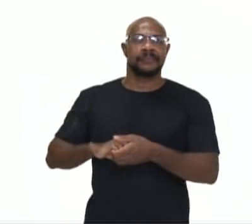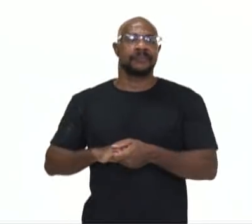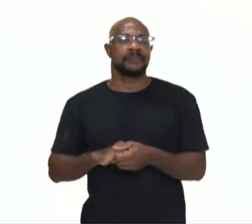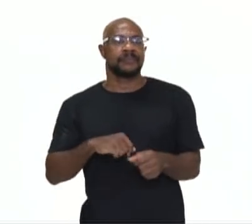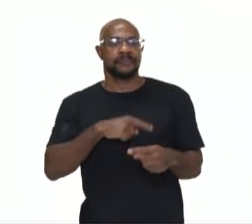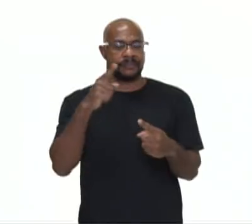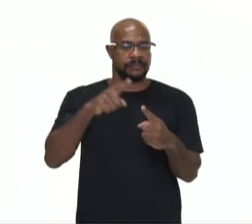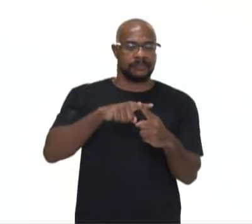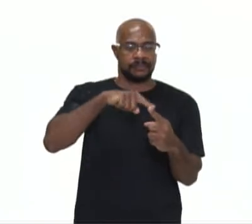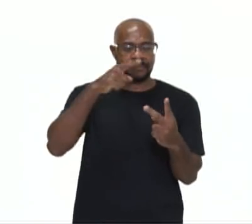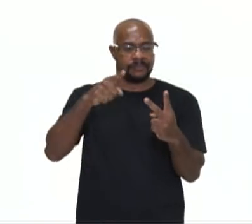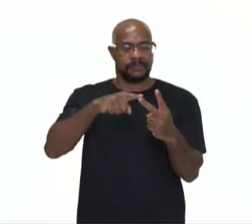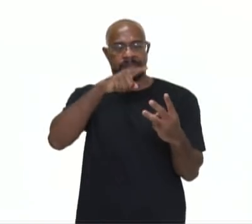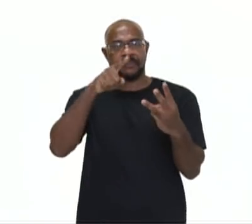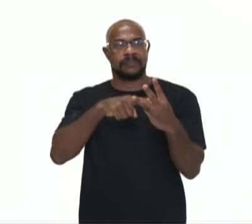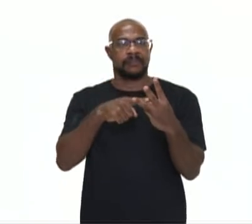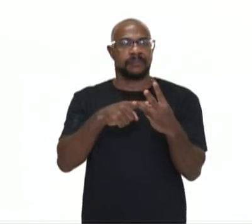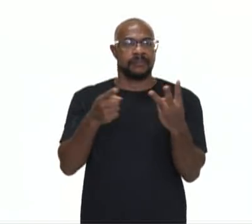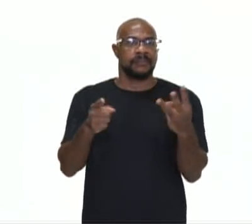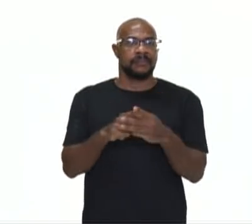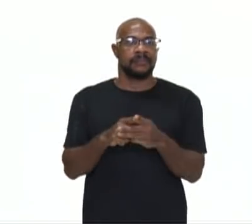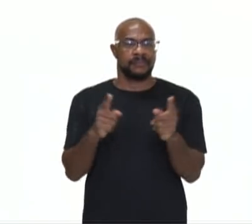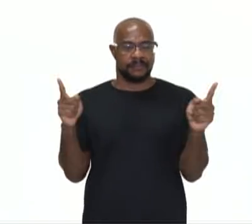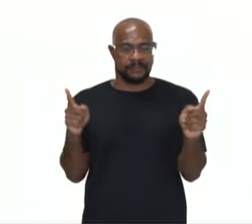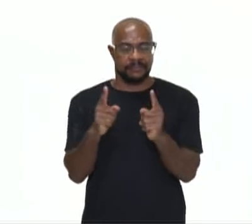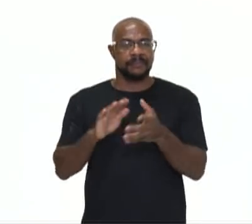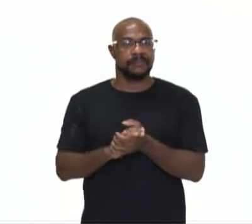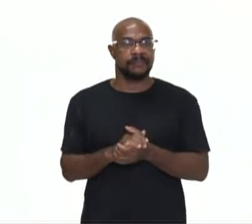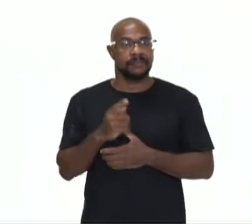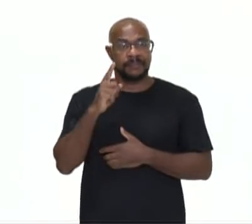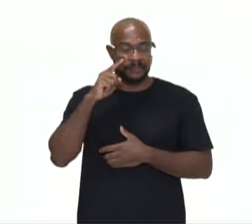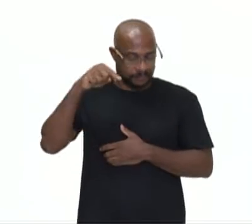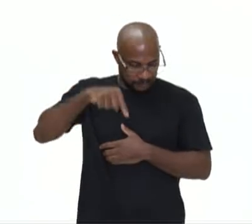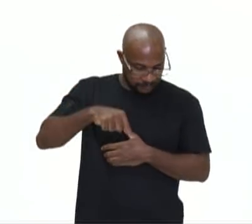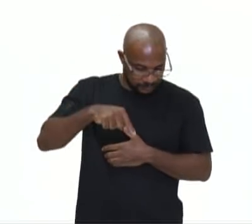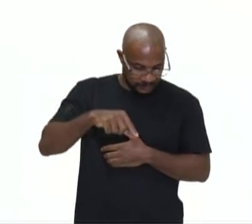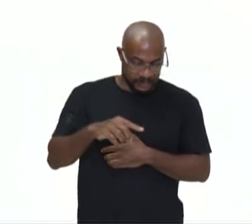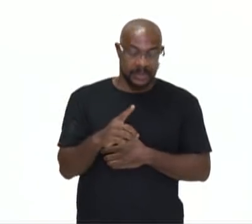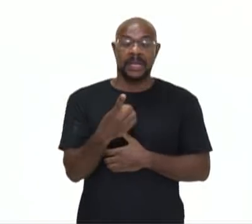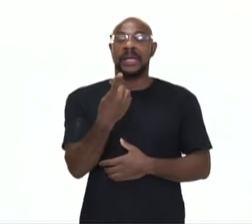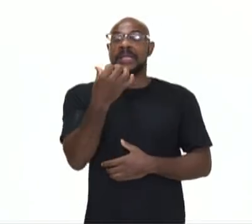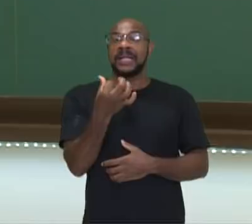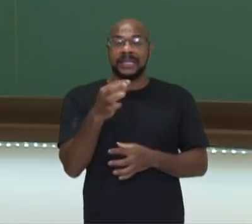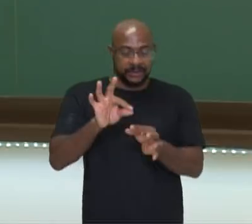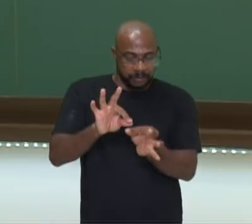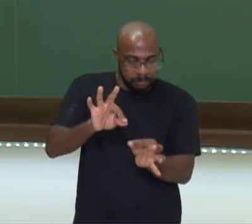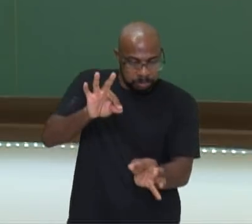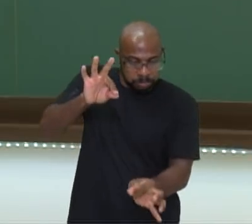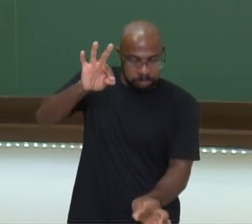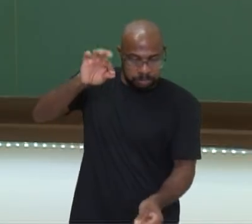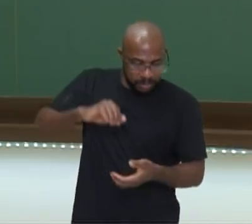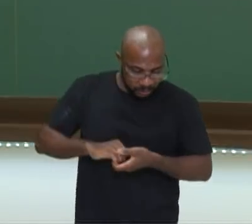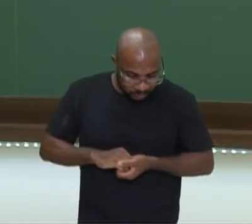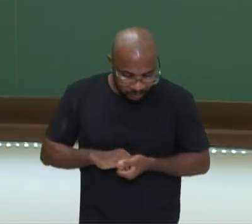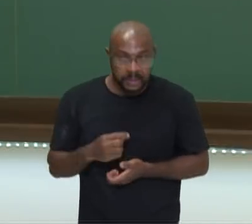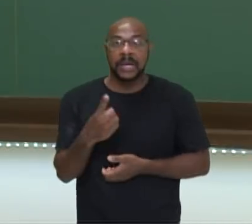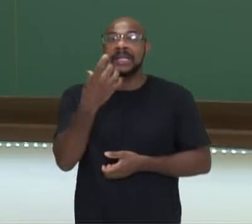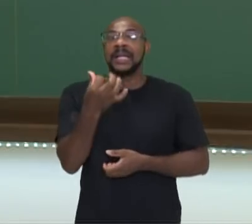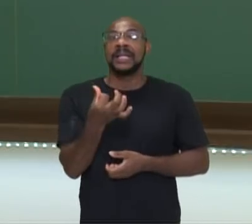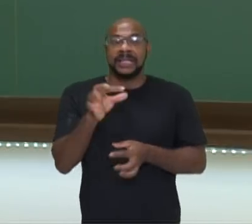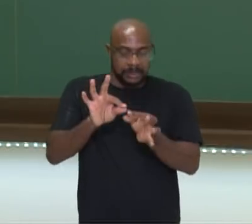possui 5,44 metros. Sabendo que a janela está a 16 metros do chão, por isso que o Aragorn não pode pular da torre,